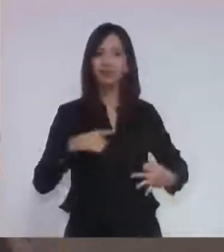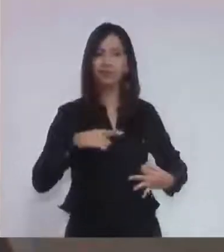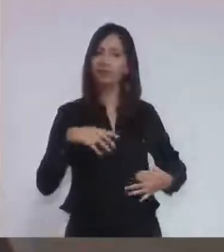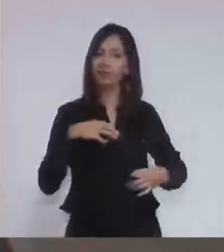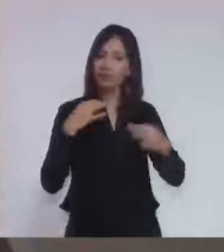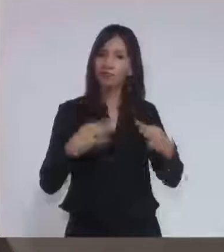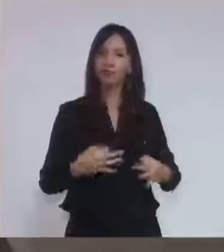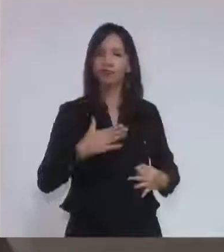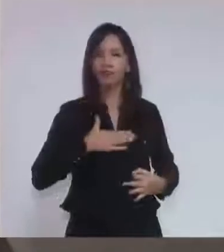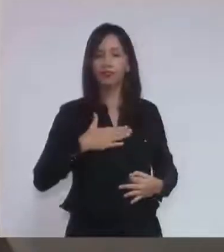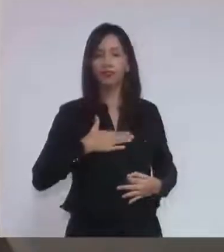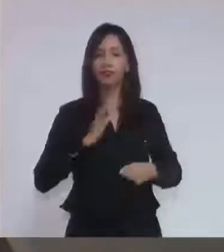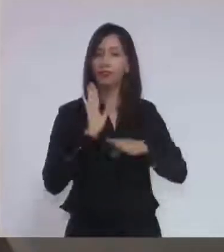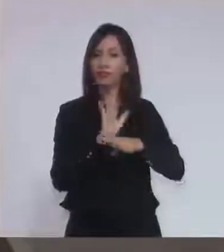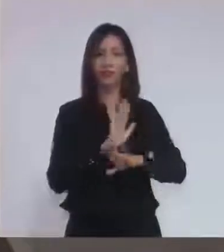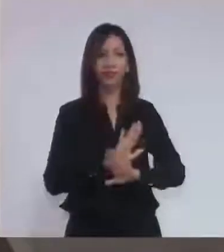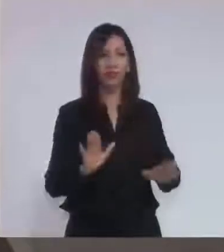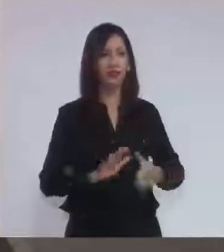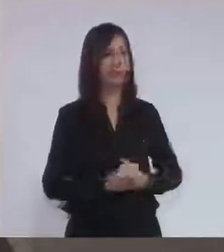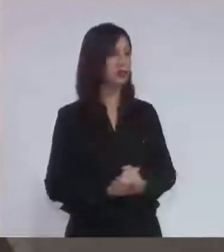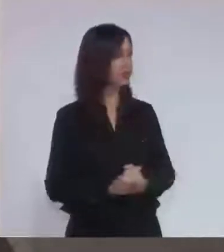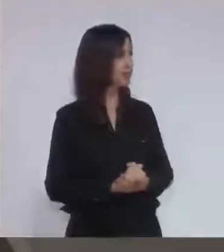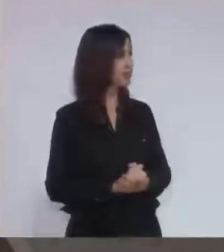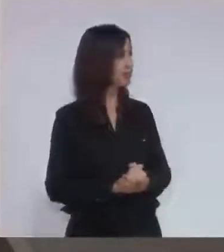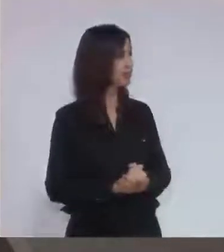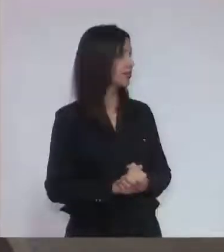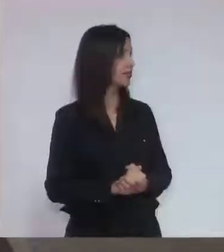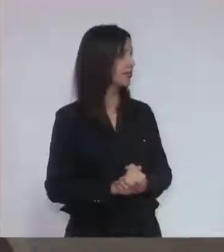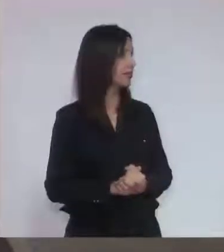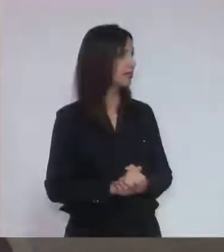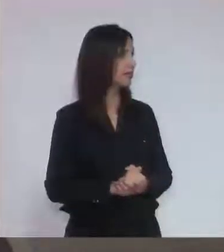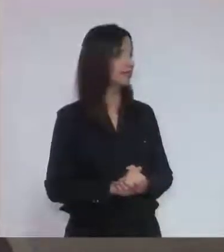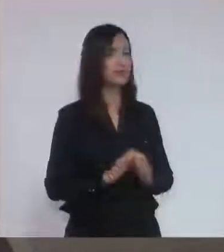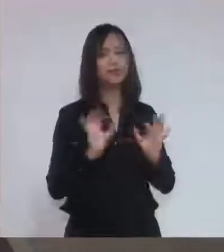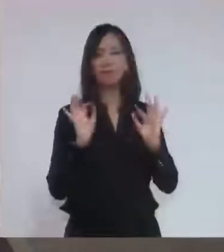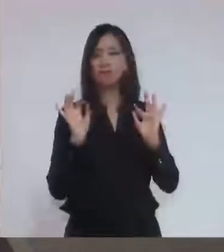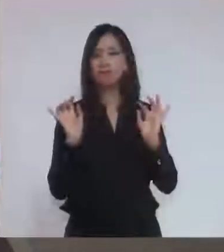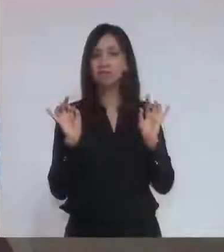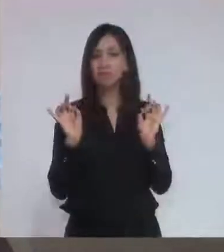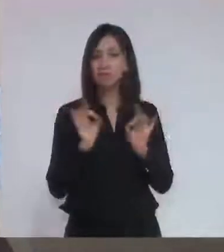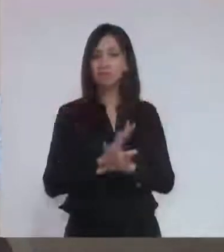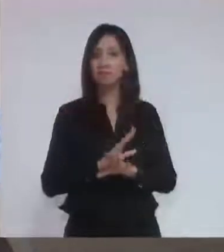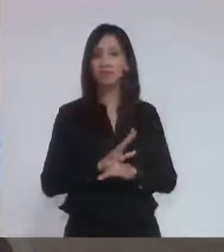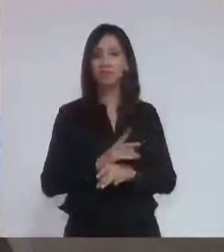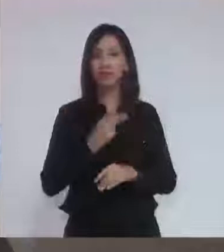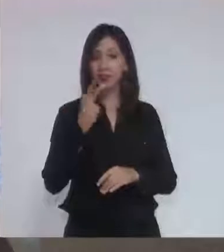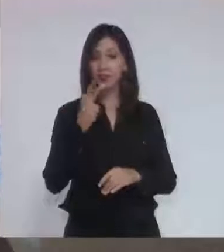segura. Essa é a minha contribuição. E aqui eu quero só, para terminar a minha fala,